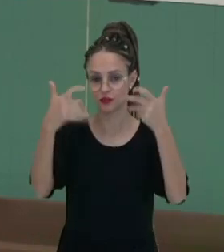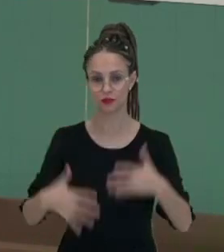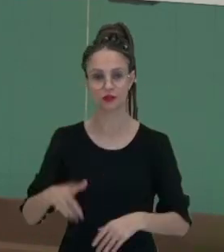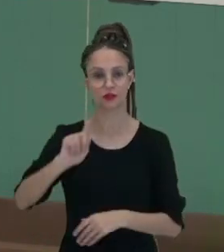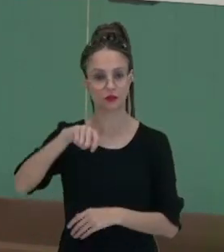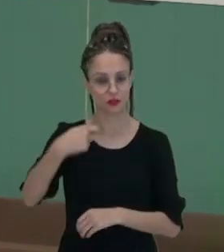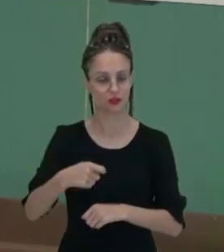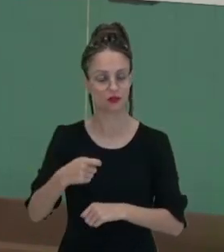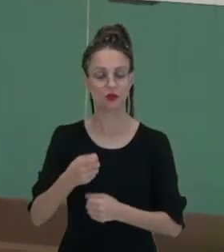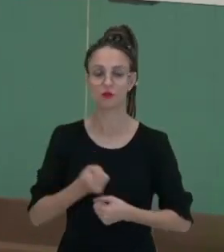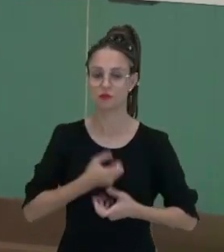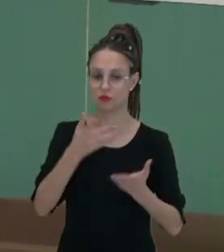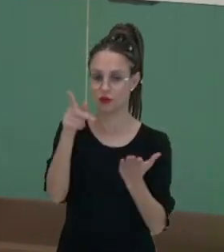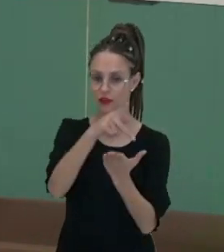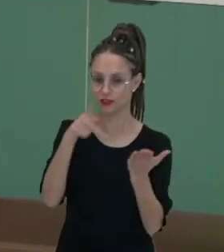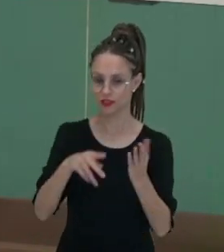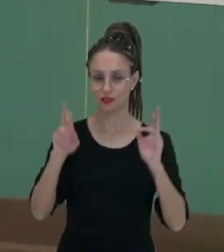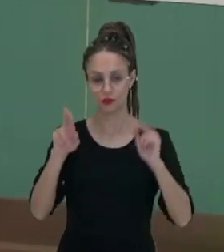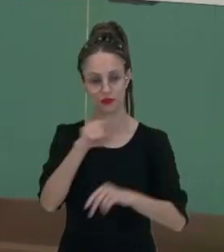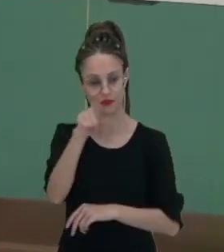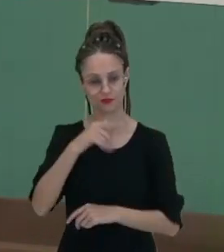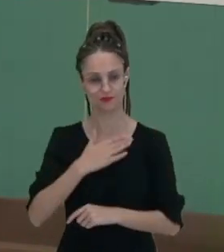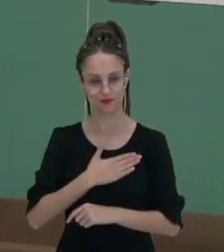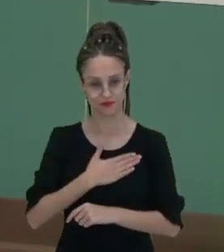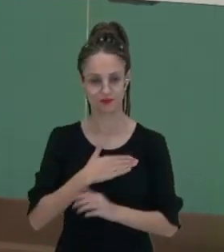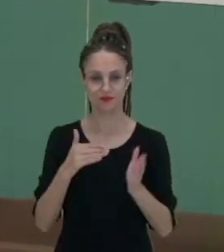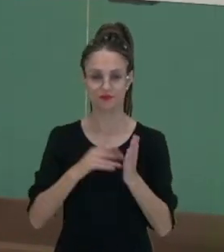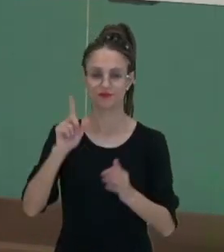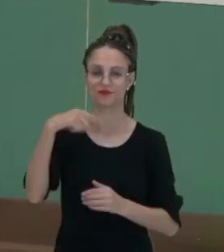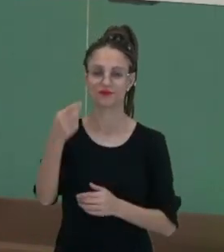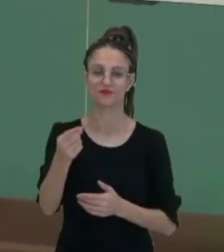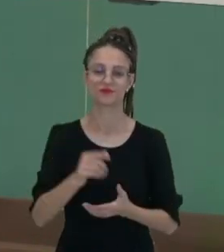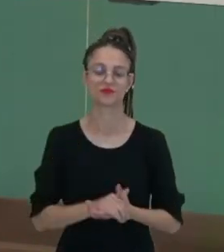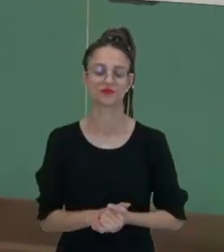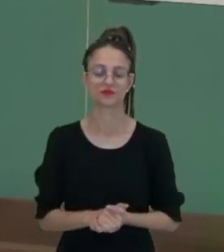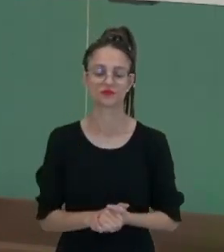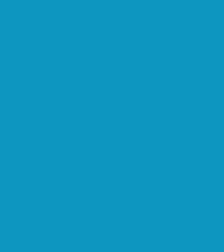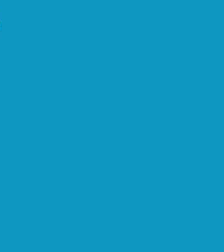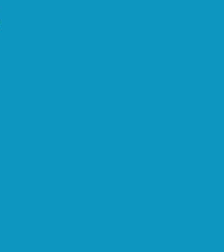vídeo falamos sobre poesia. Espero que vocês tenham gostado e até breve.